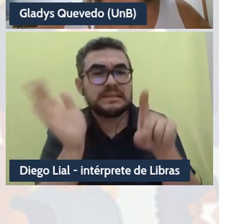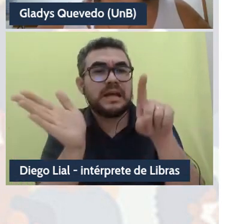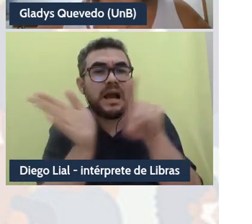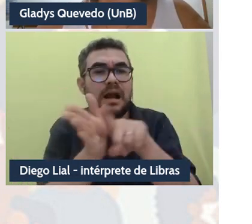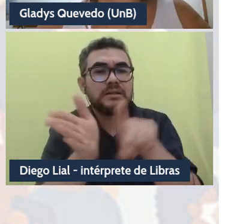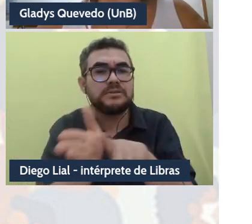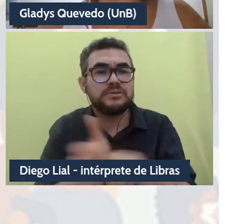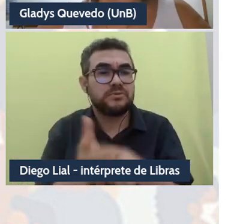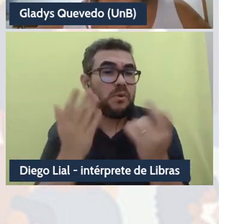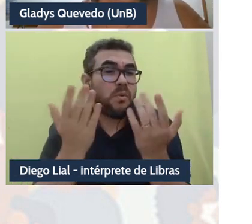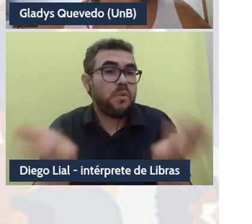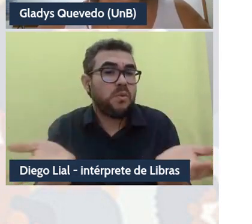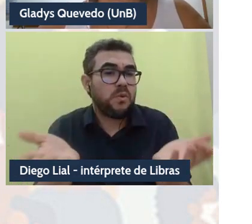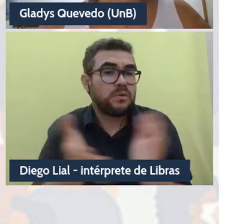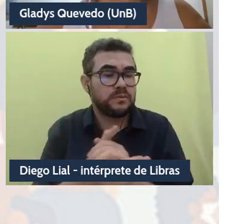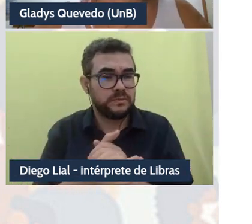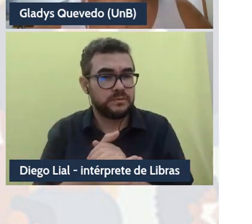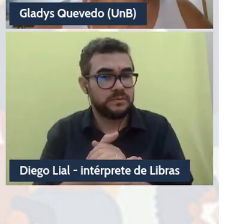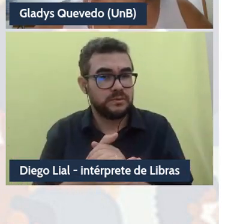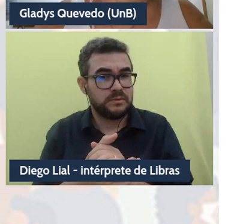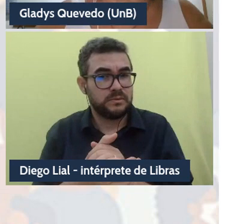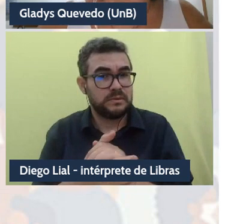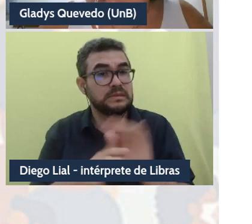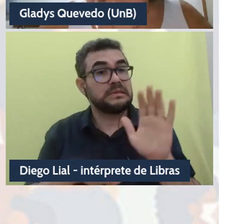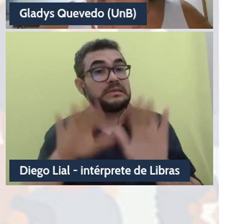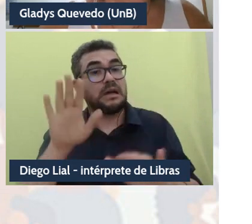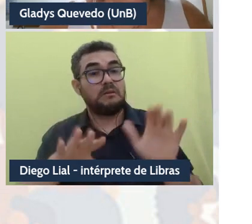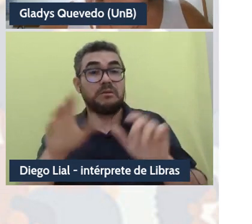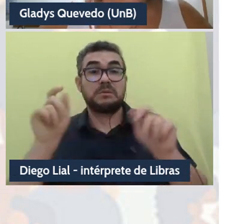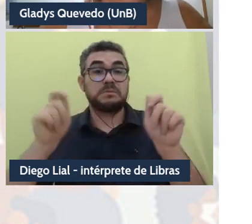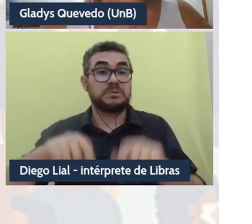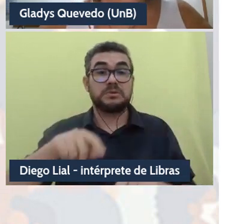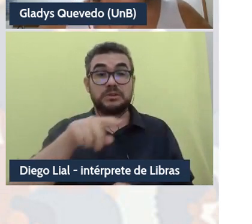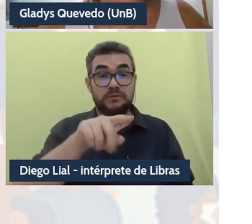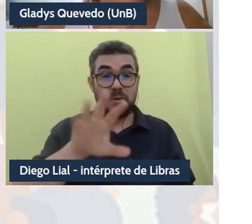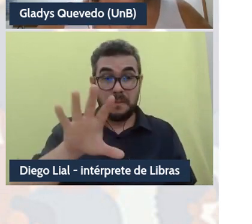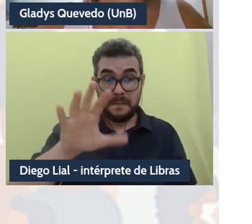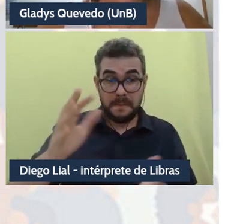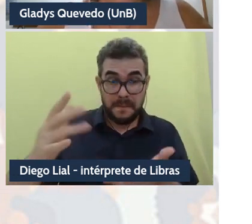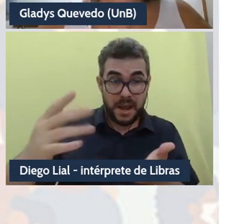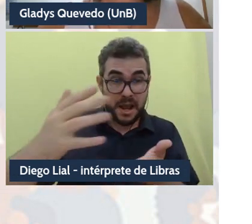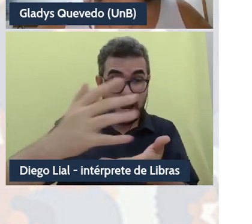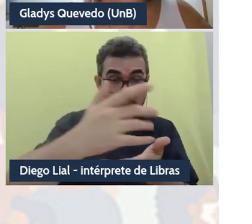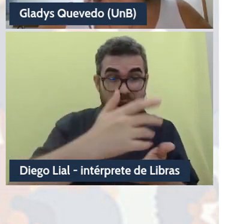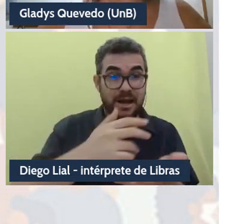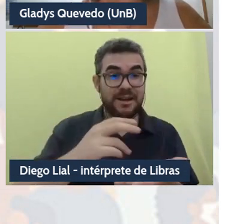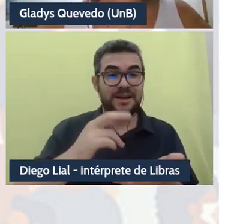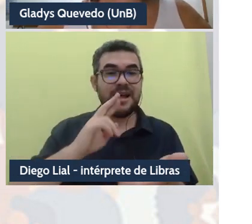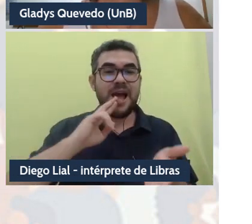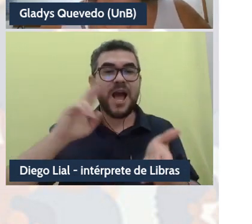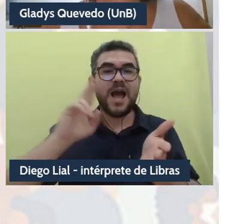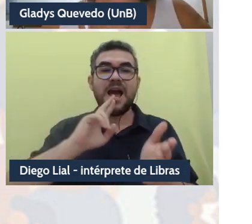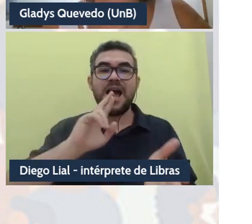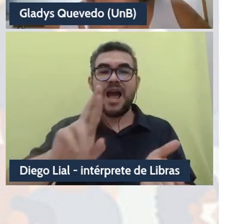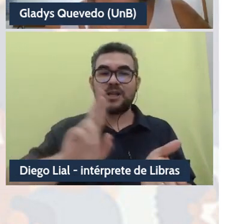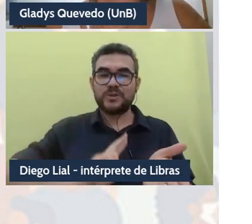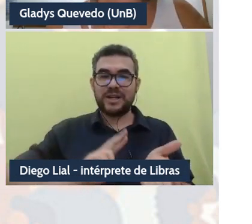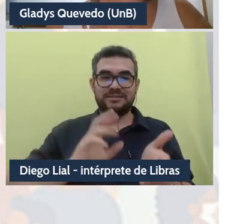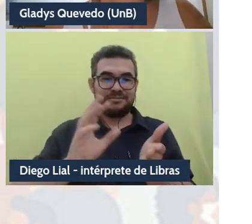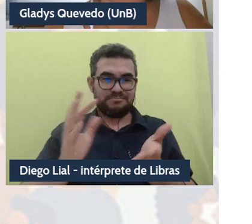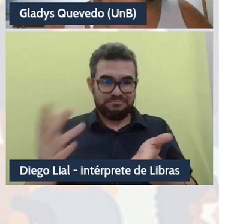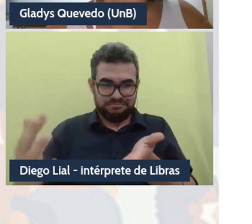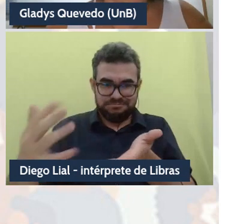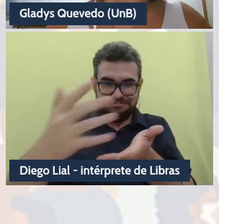Quais os possíveis impactos negativos do uso dos resultados do exame? E um último questionamento colocado por